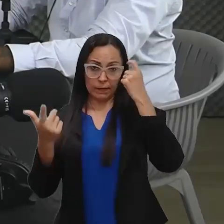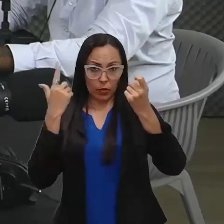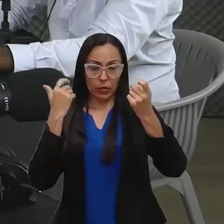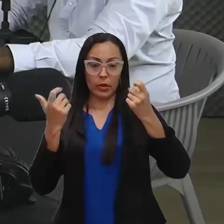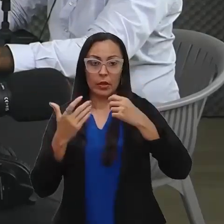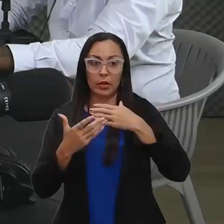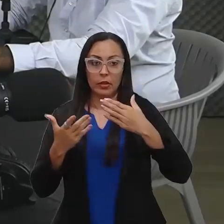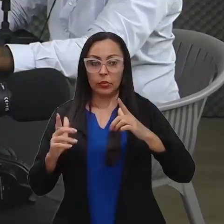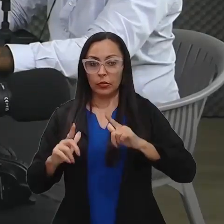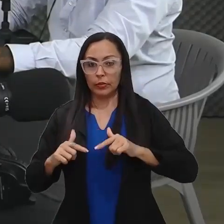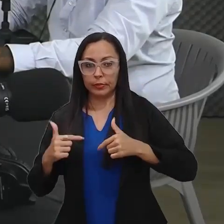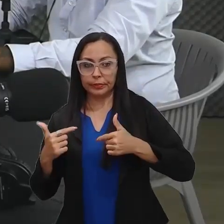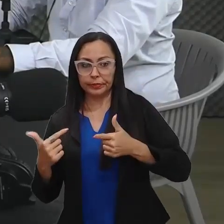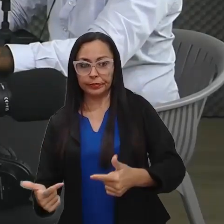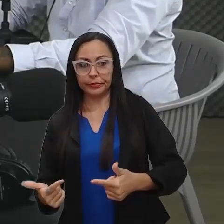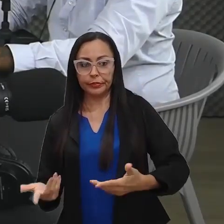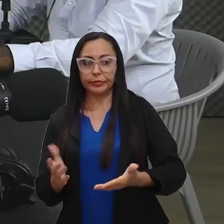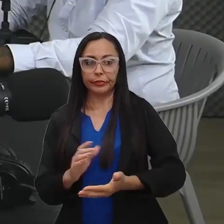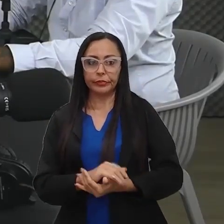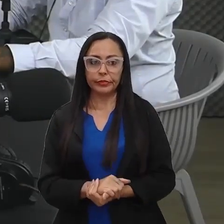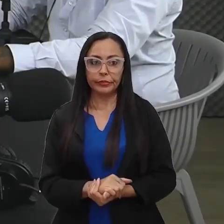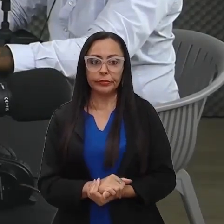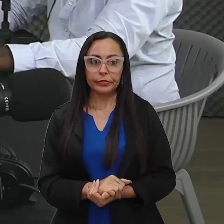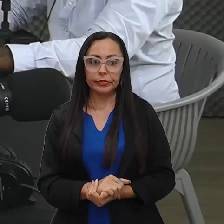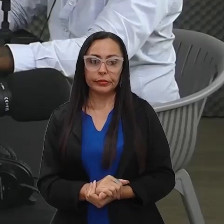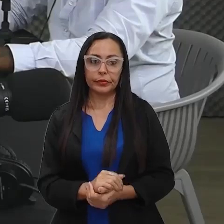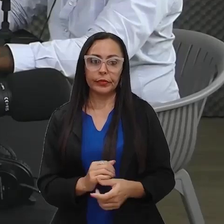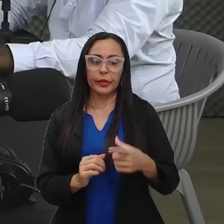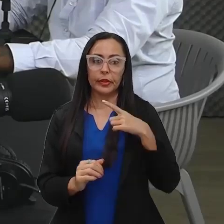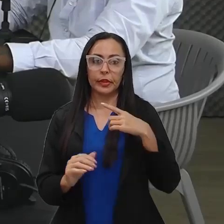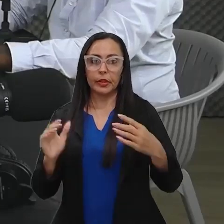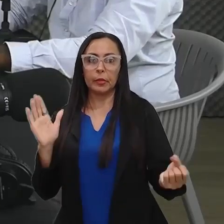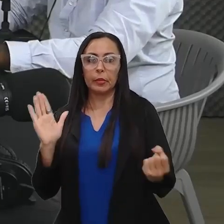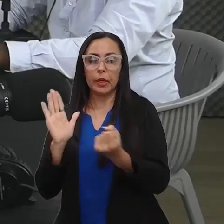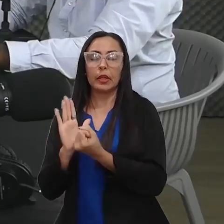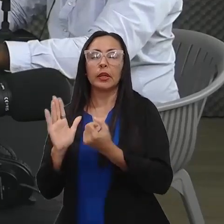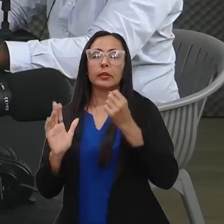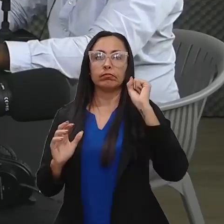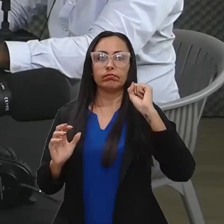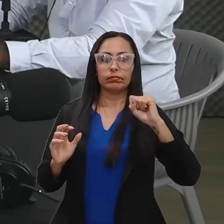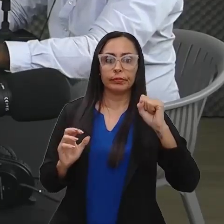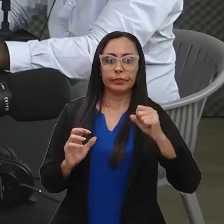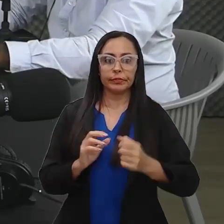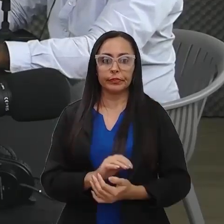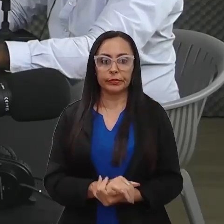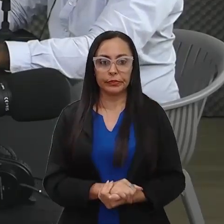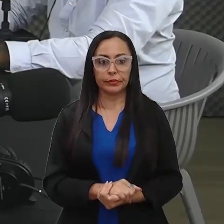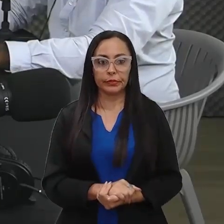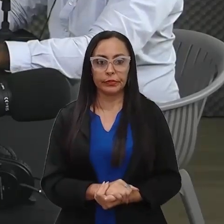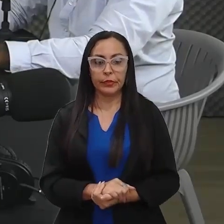enfrentamento ele tem, né, ele tem uma marca de uma complexidade